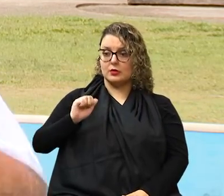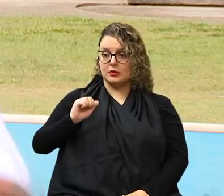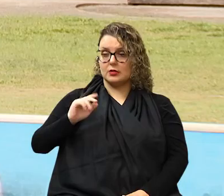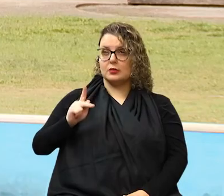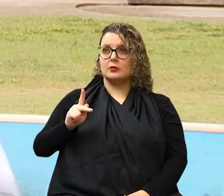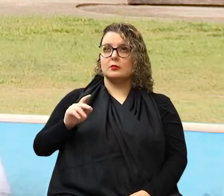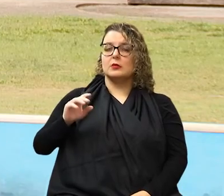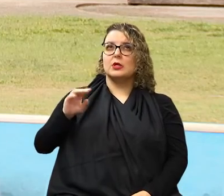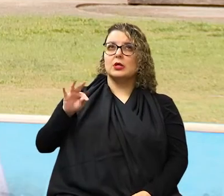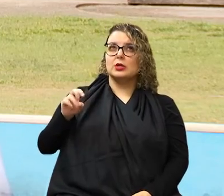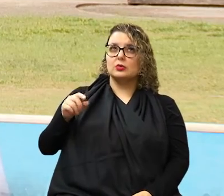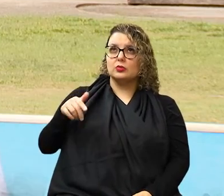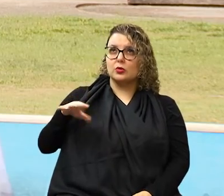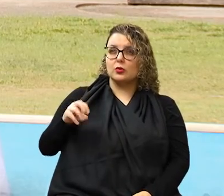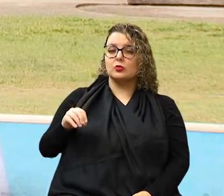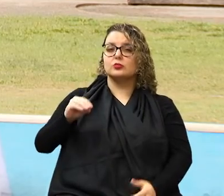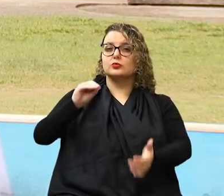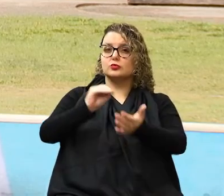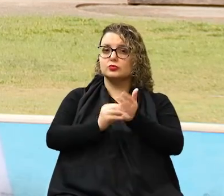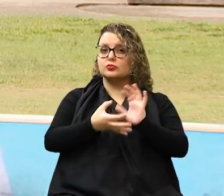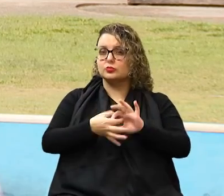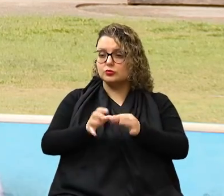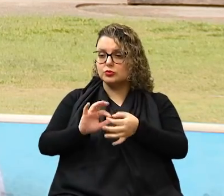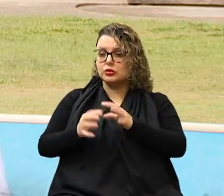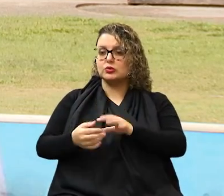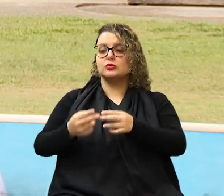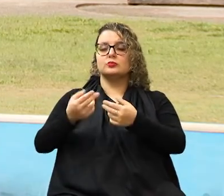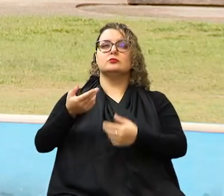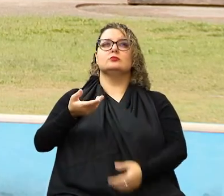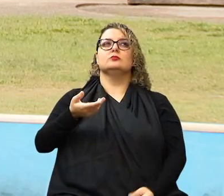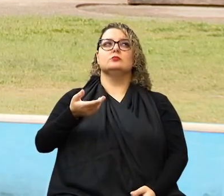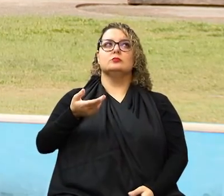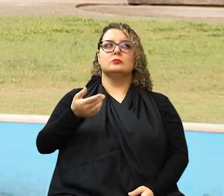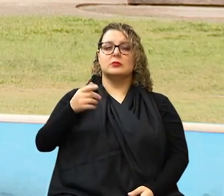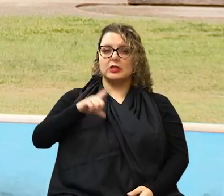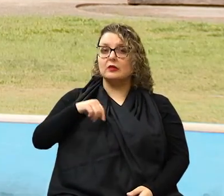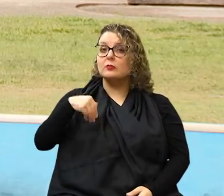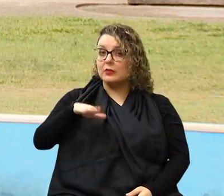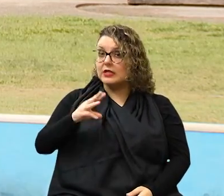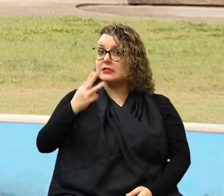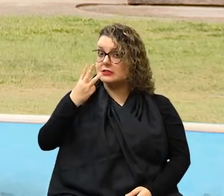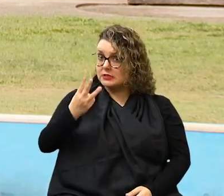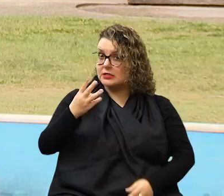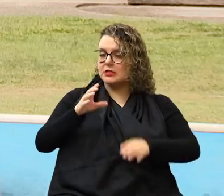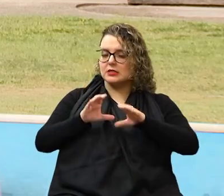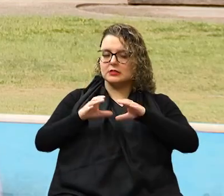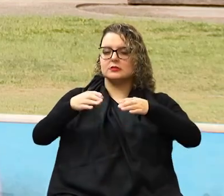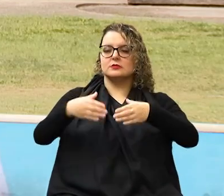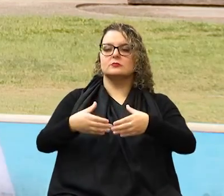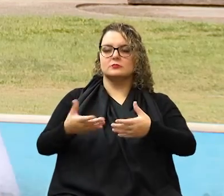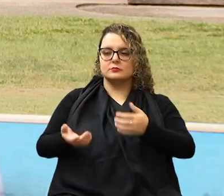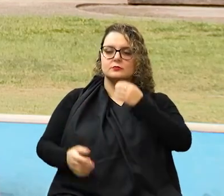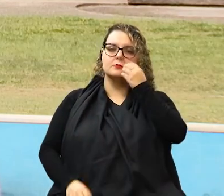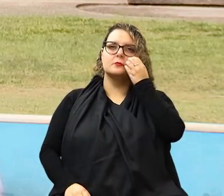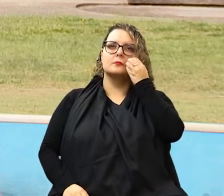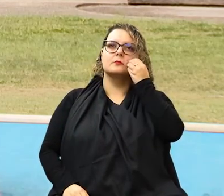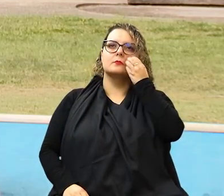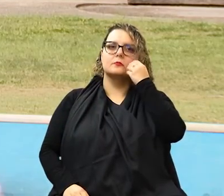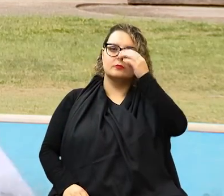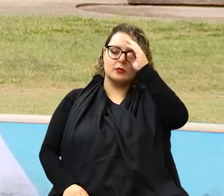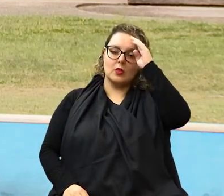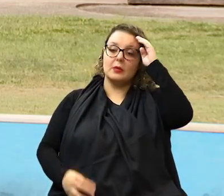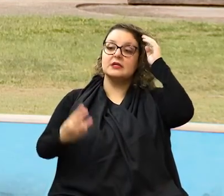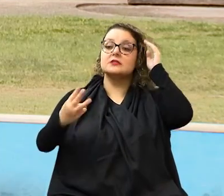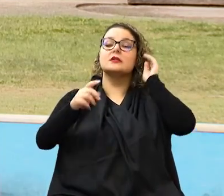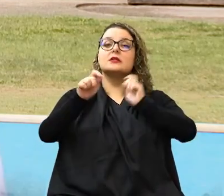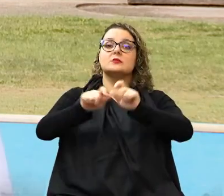Em Tóquio 2020, nos últimos Jogos Olímpicos, foram mais 3 atletas da equipe. Então o trabalho